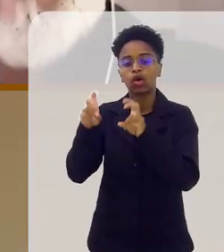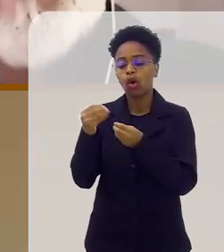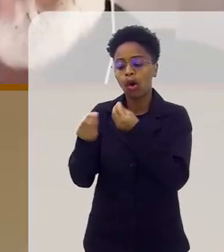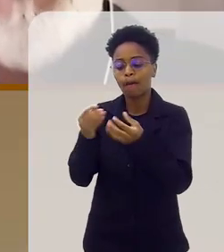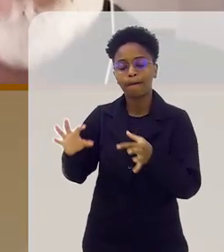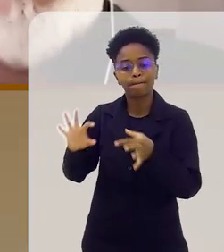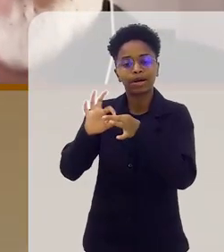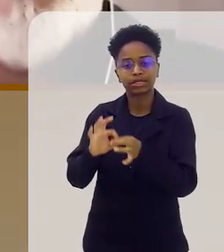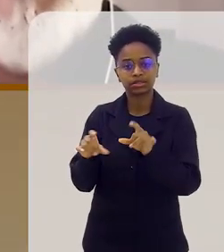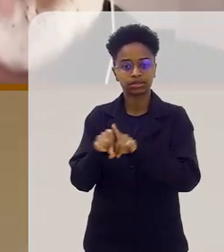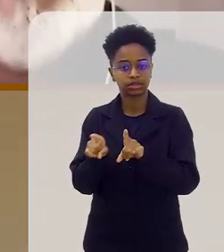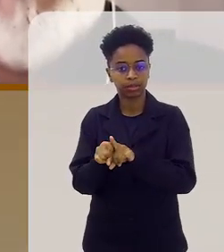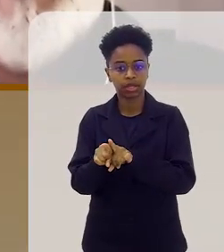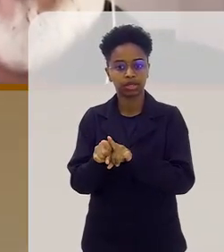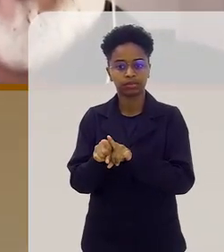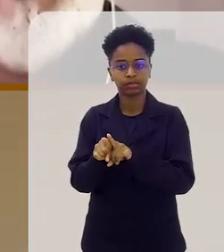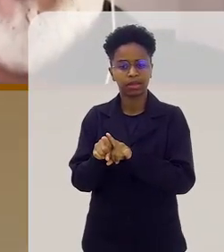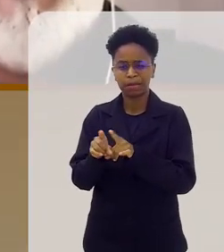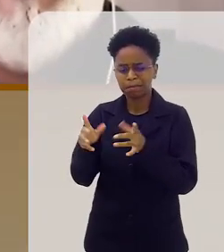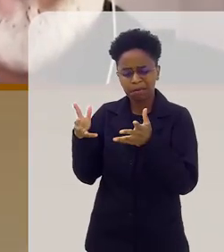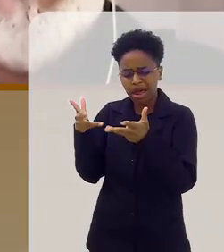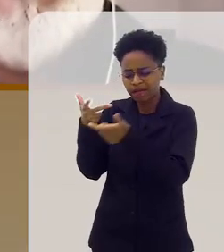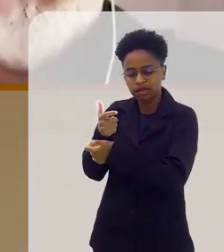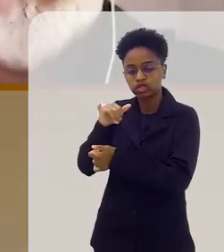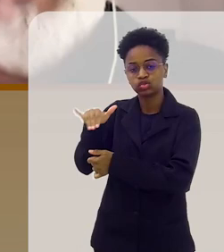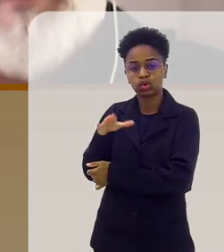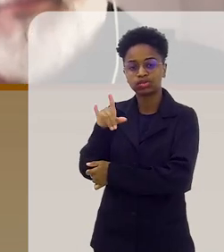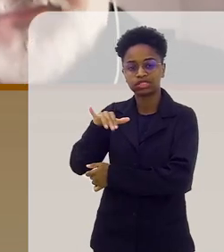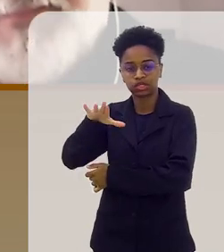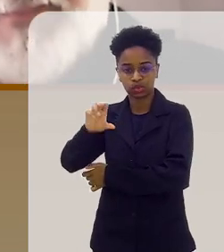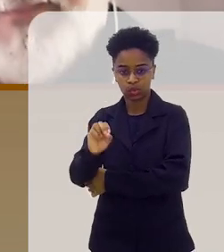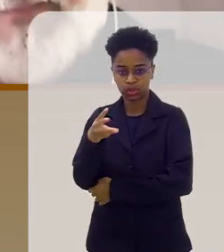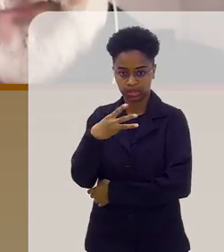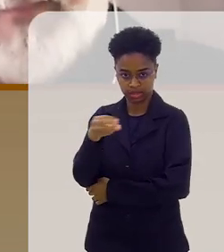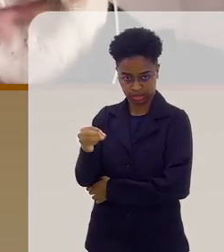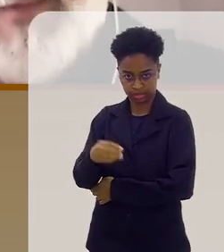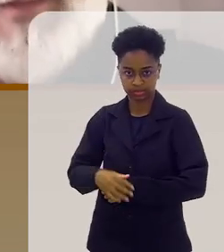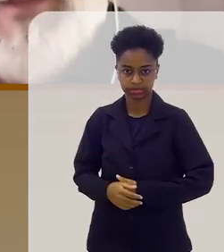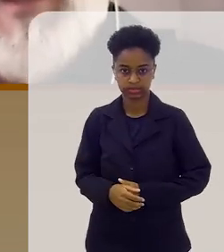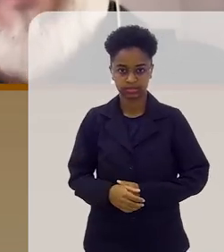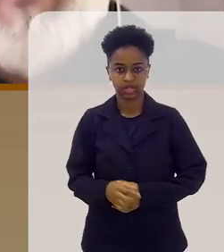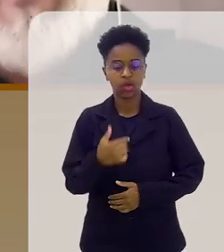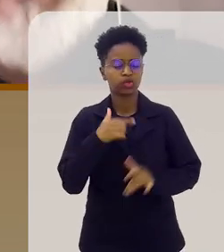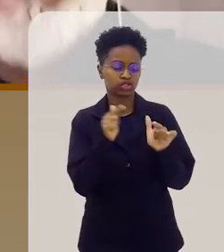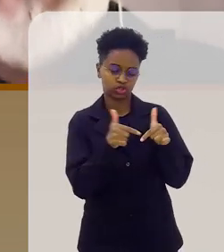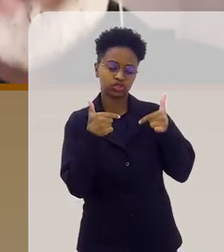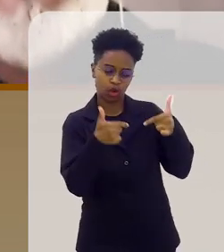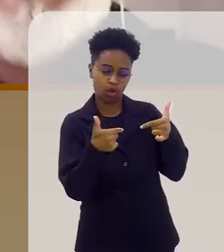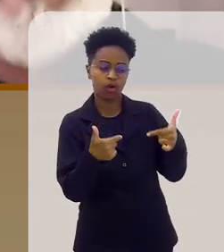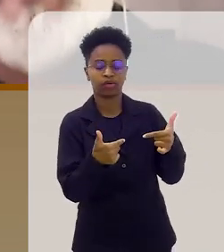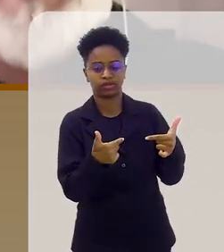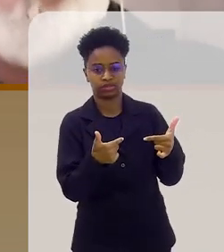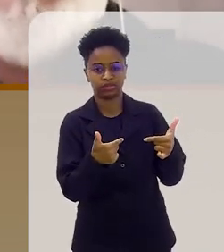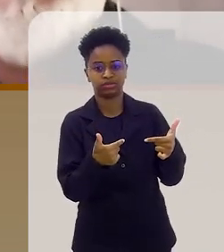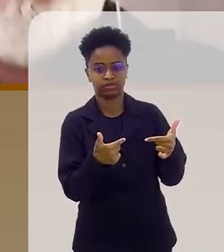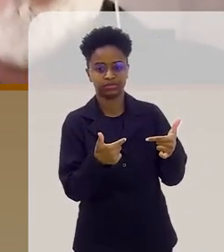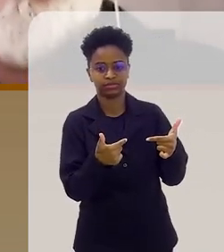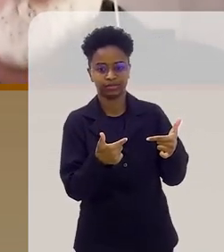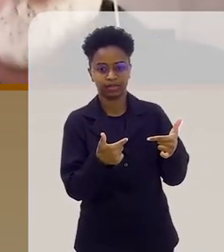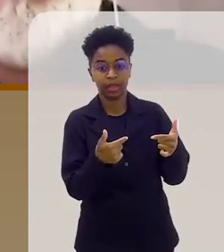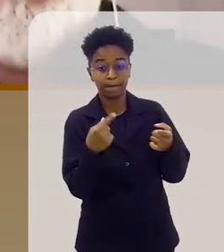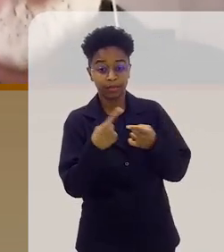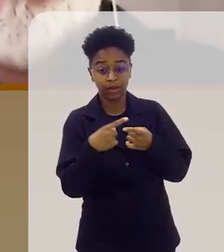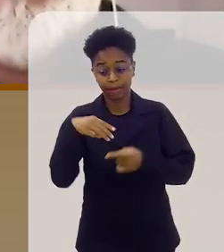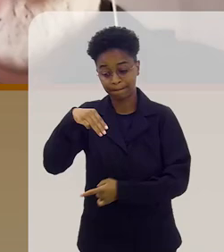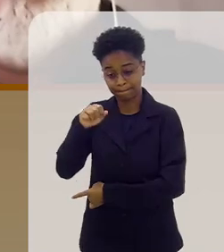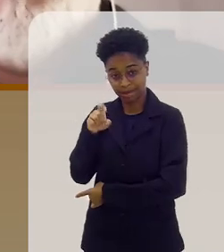da sua outra parceria com o gênio que é o Joãozinho 30, né? Eu tive a grande sorte de,